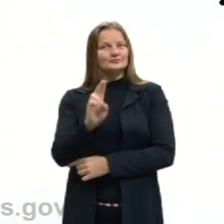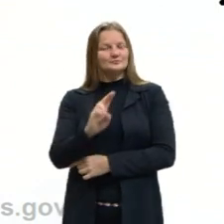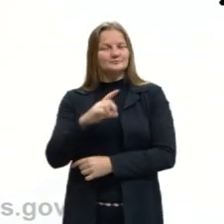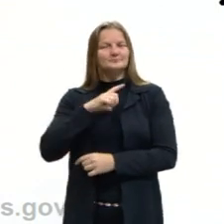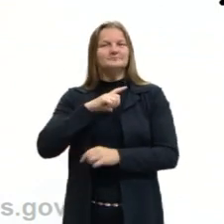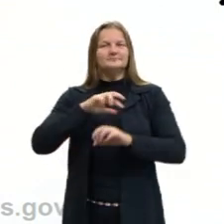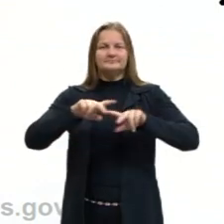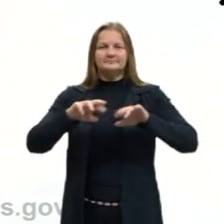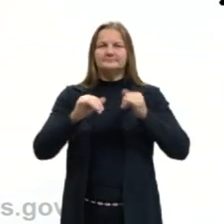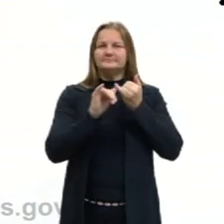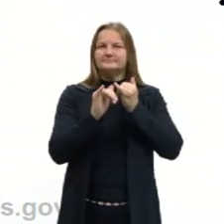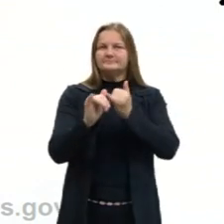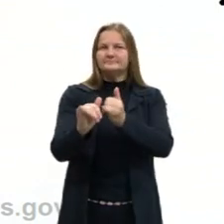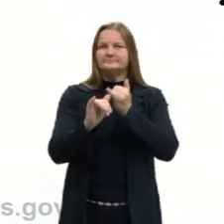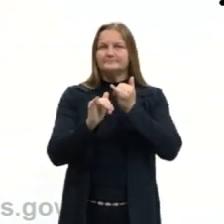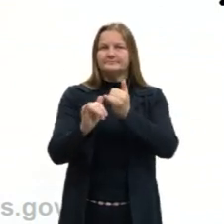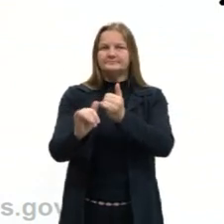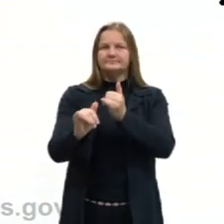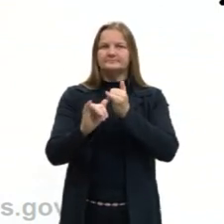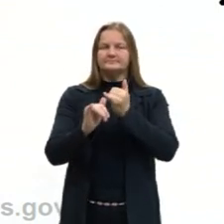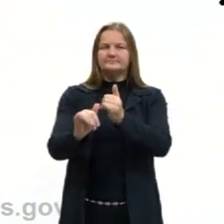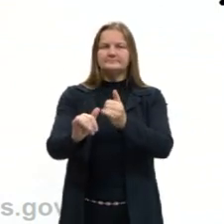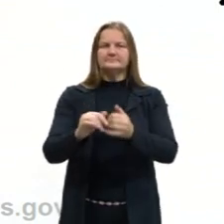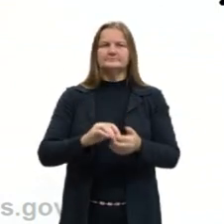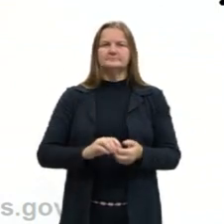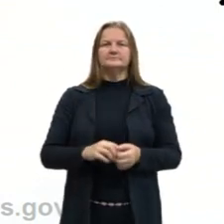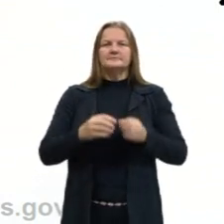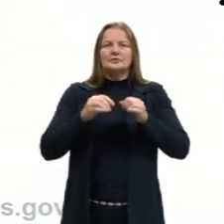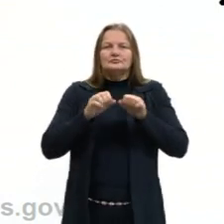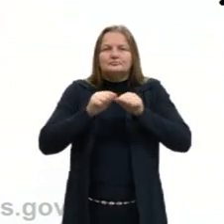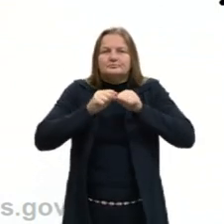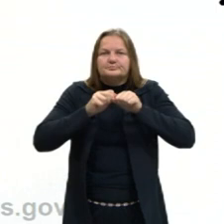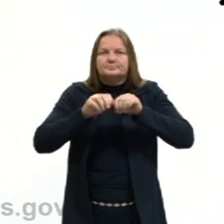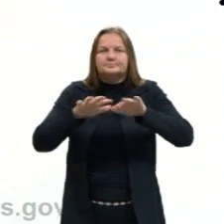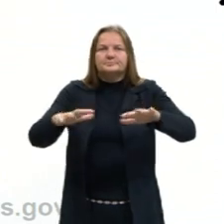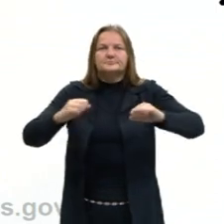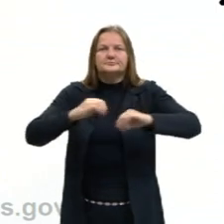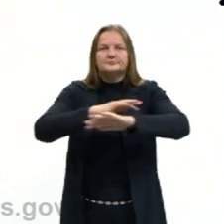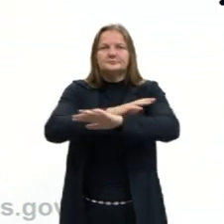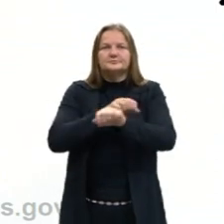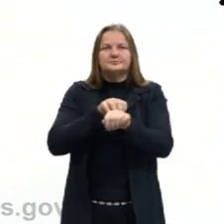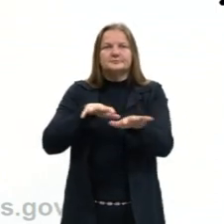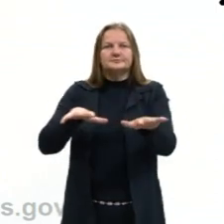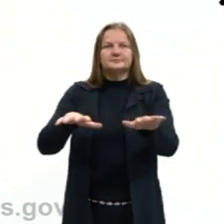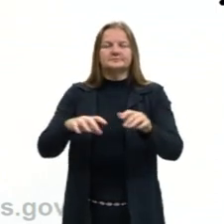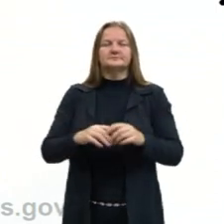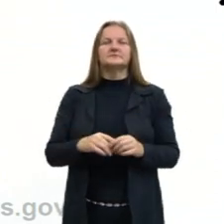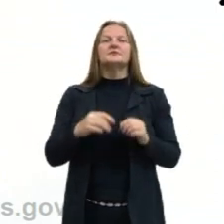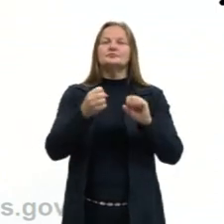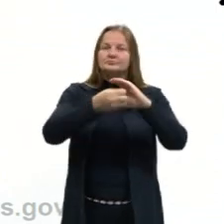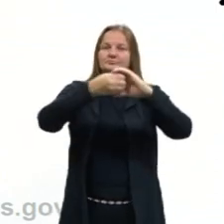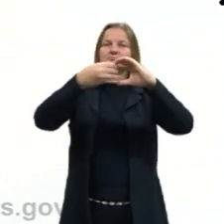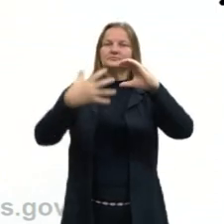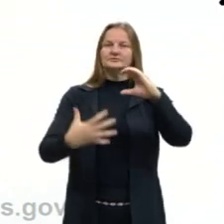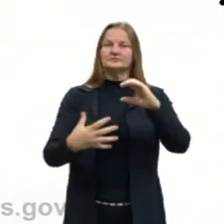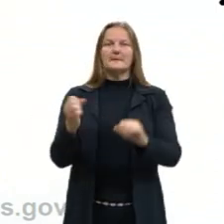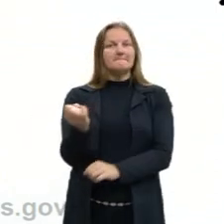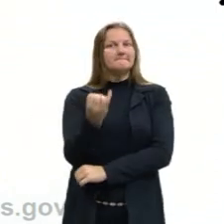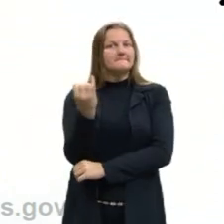ductibilidade nessa capacidade de formar adultos fios Então essas são as características